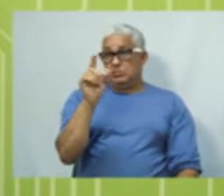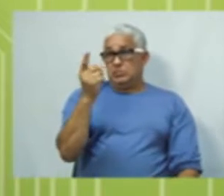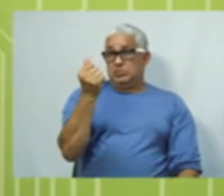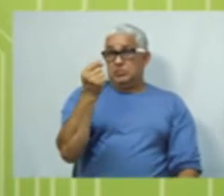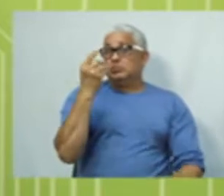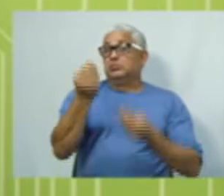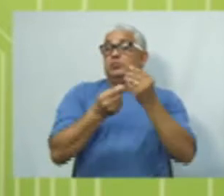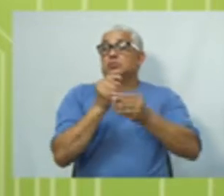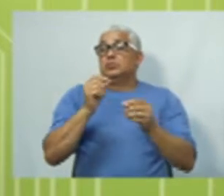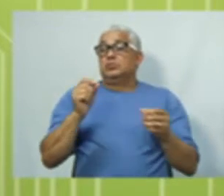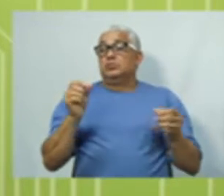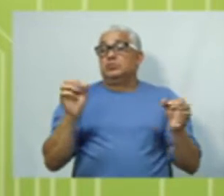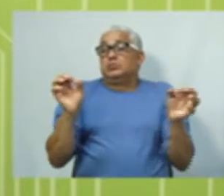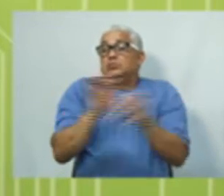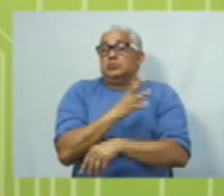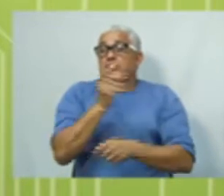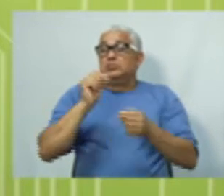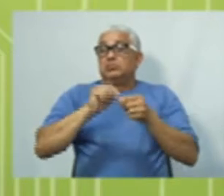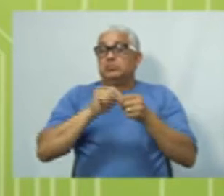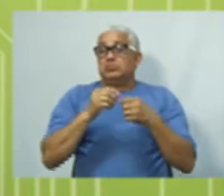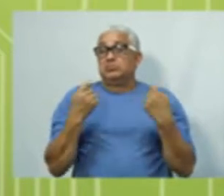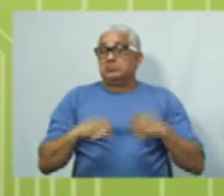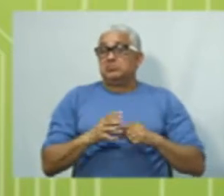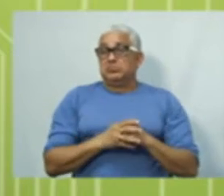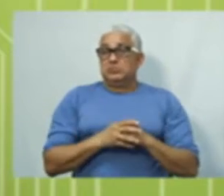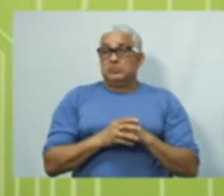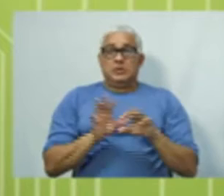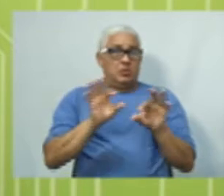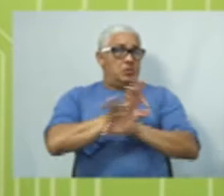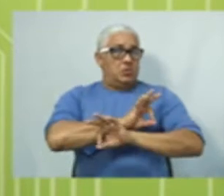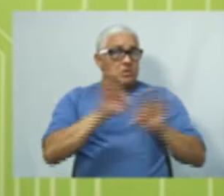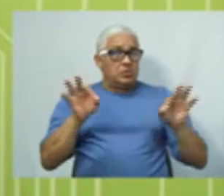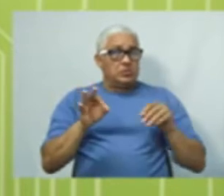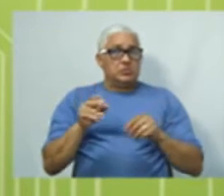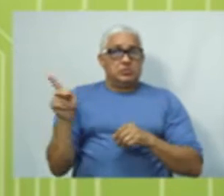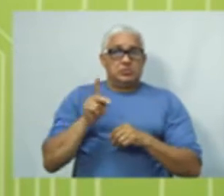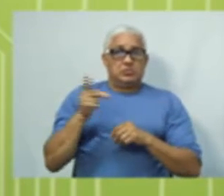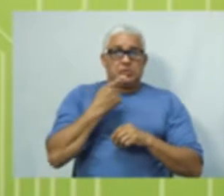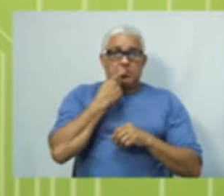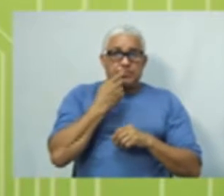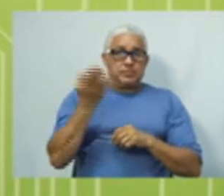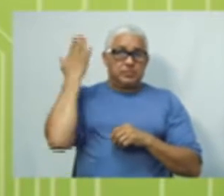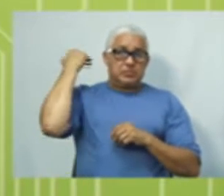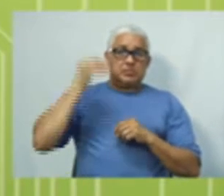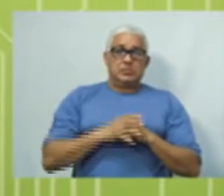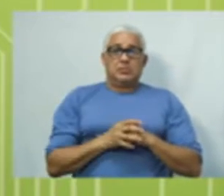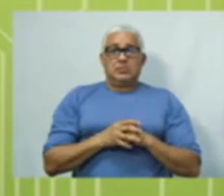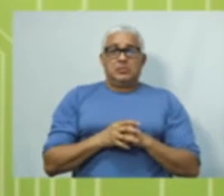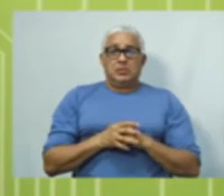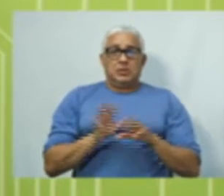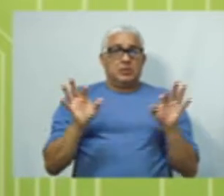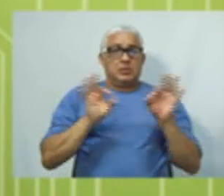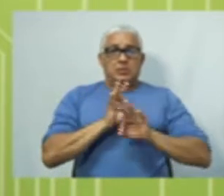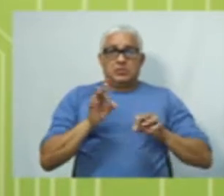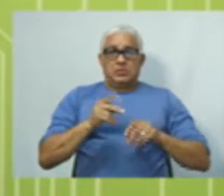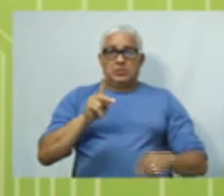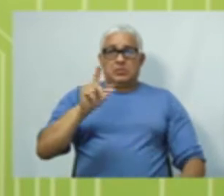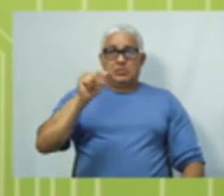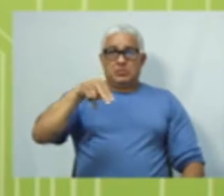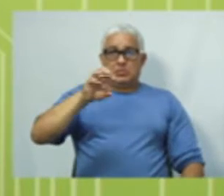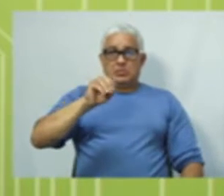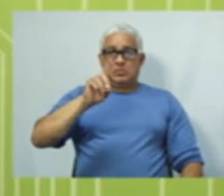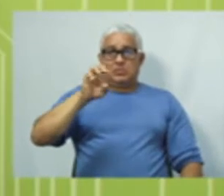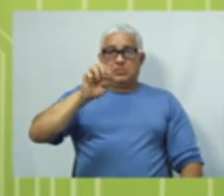fazer nada? Eu vou ter ali, estabelecer um excelente, como a professora colocou agora há pouco para vocês, um excelente plano de